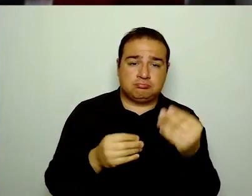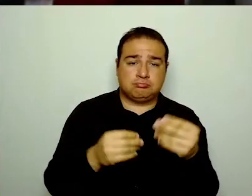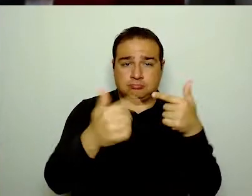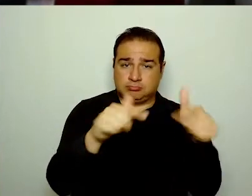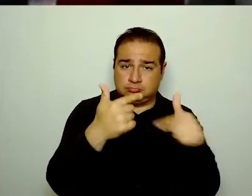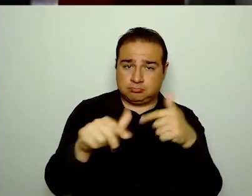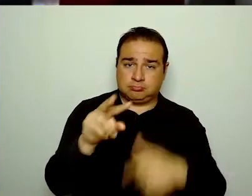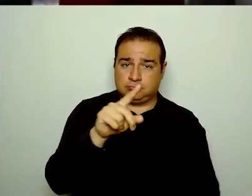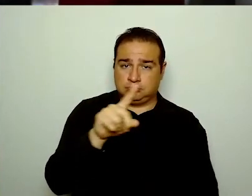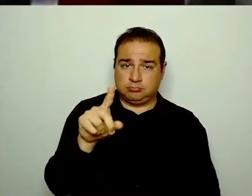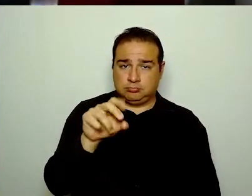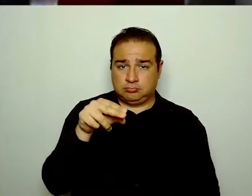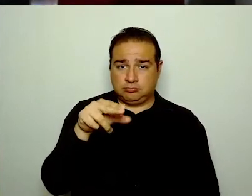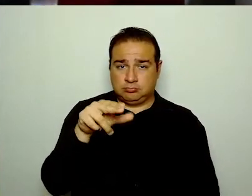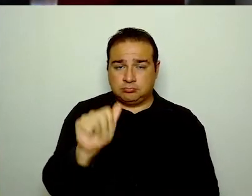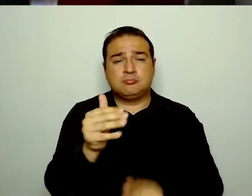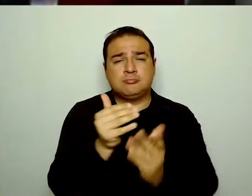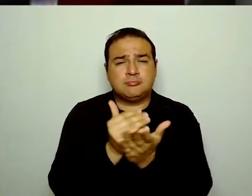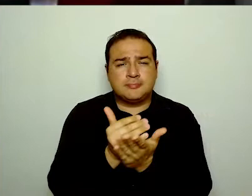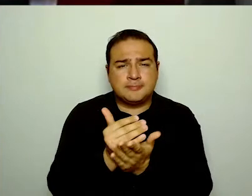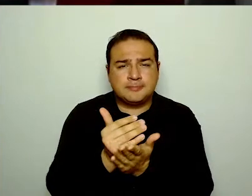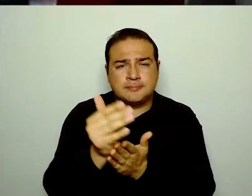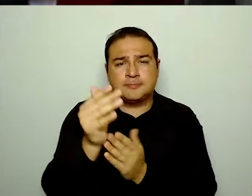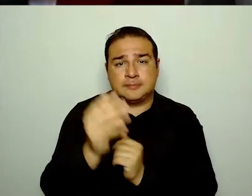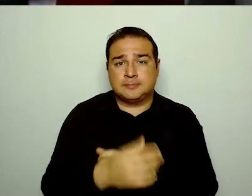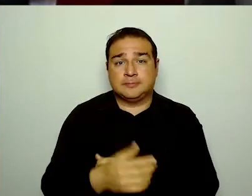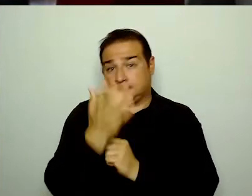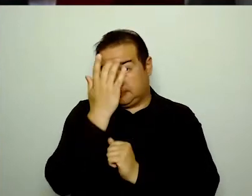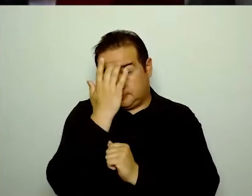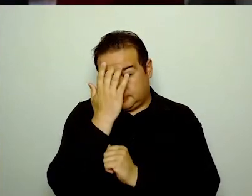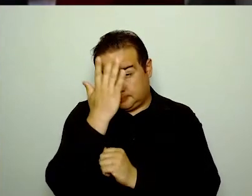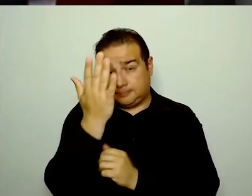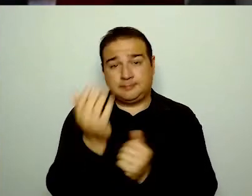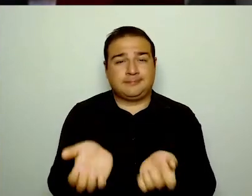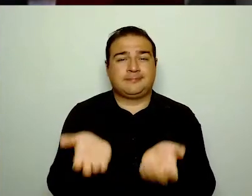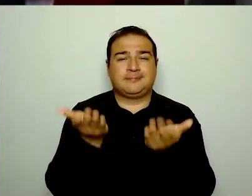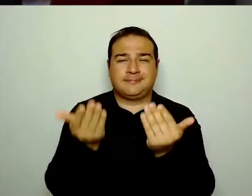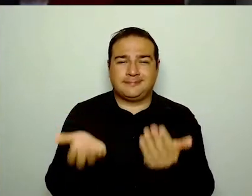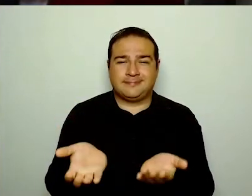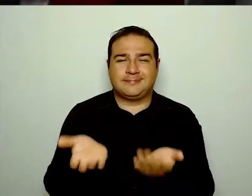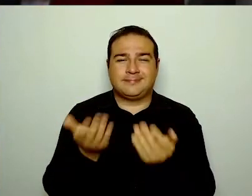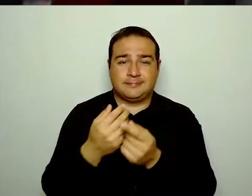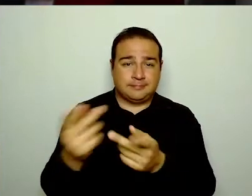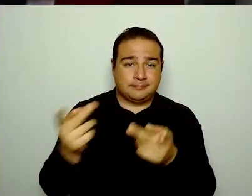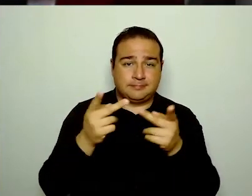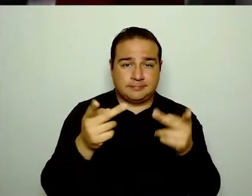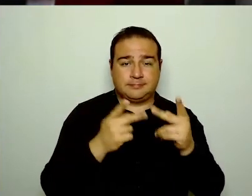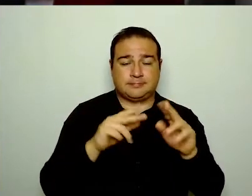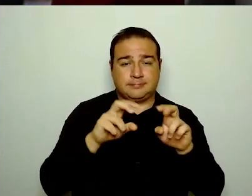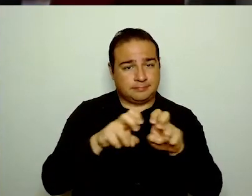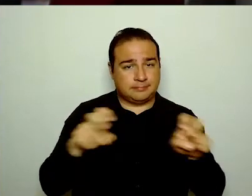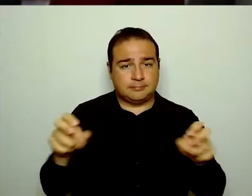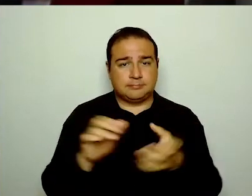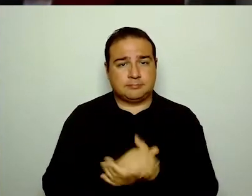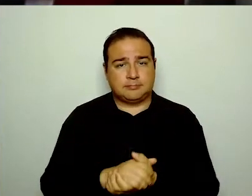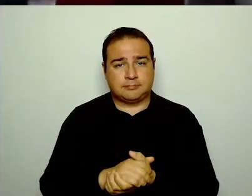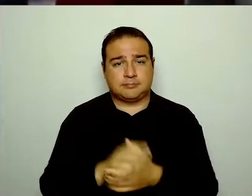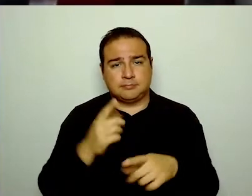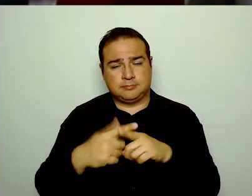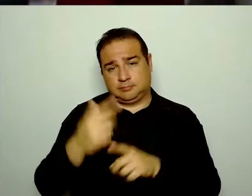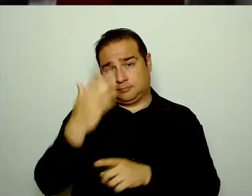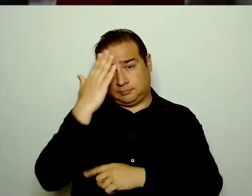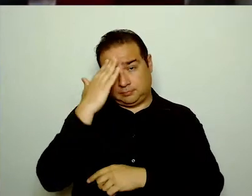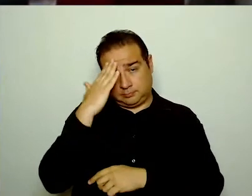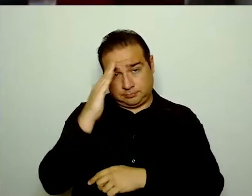e o trabalho das zonas das zonas eleitorais começou a ser facilitado no que diz respeito à convocação de mesários.